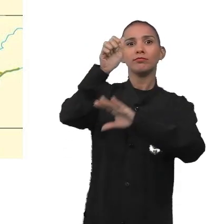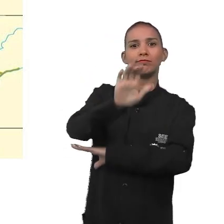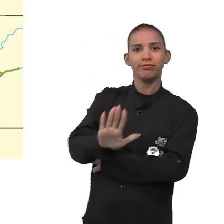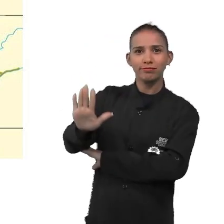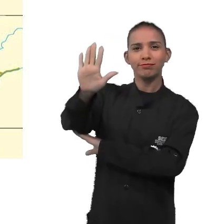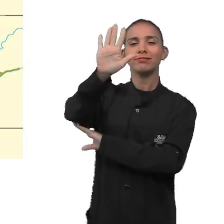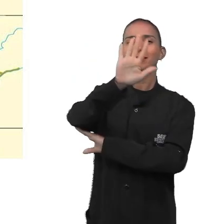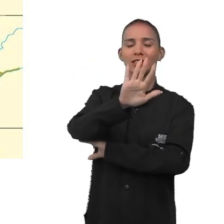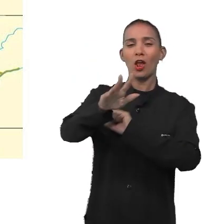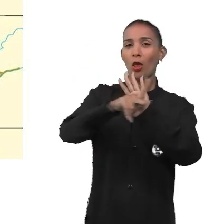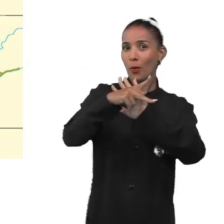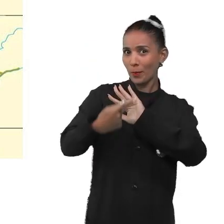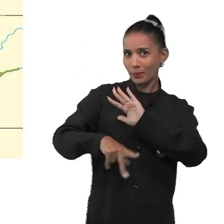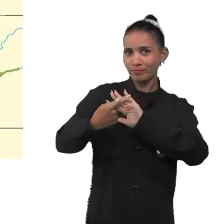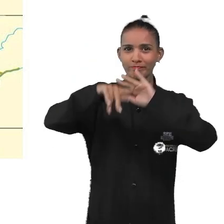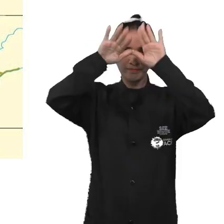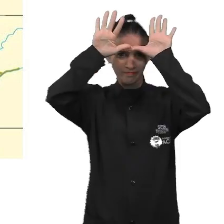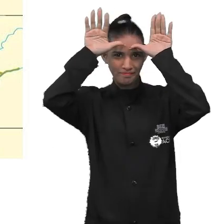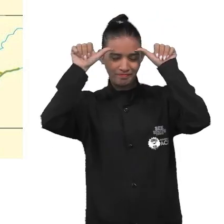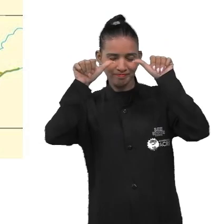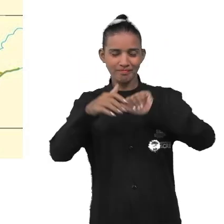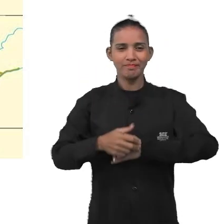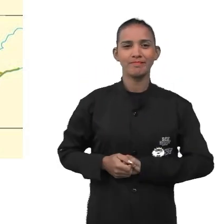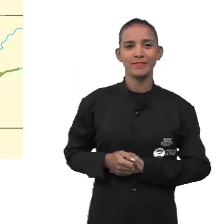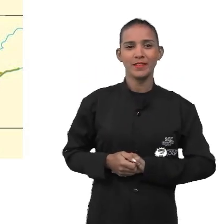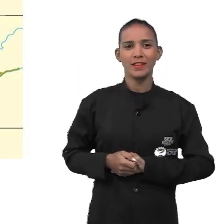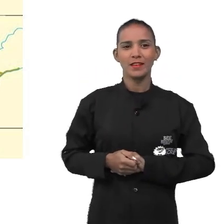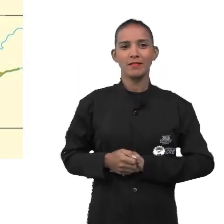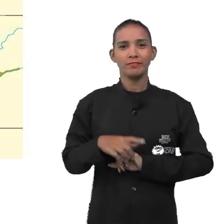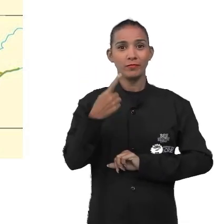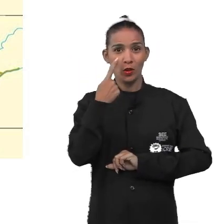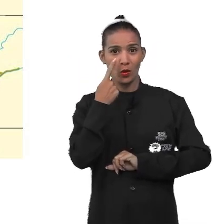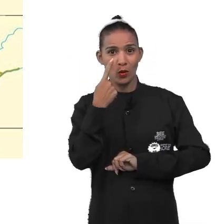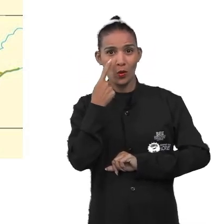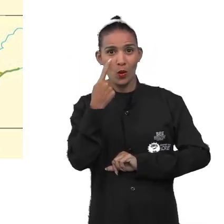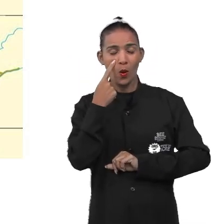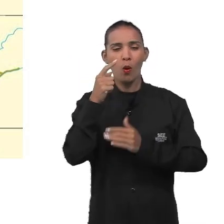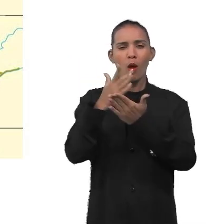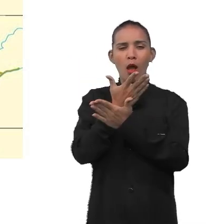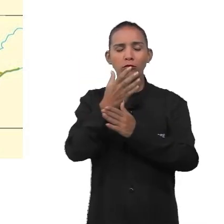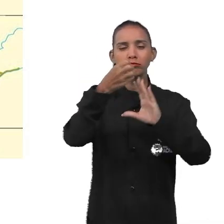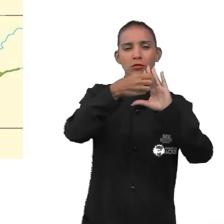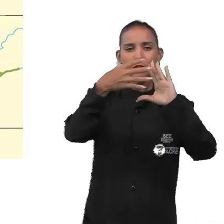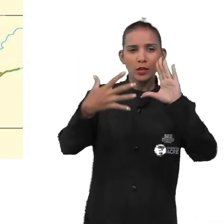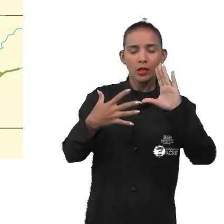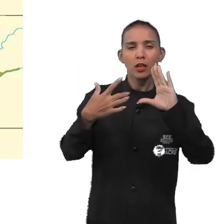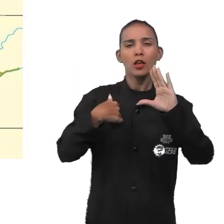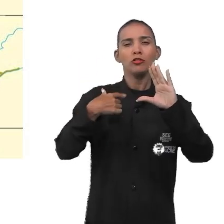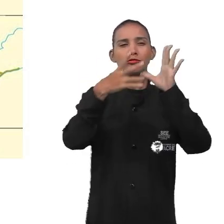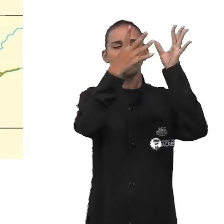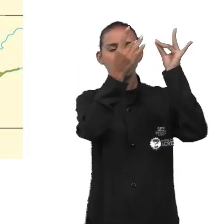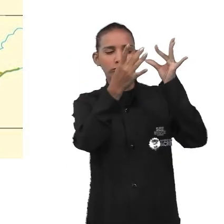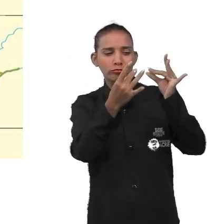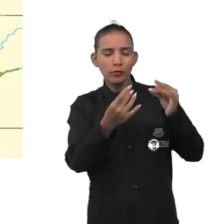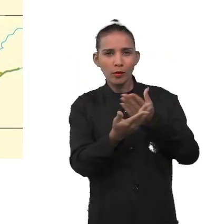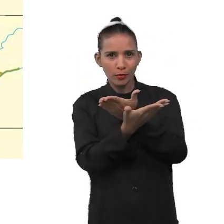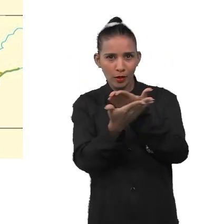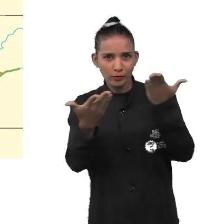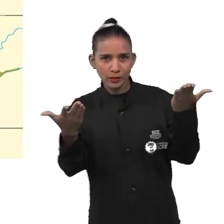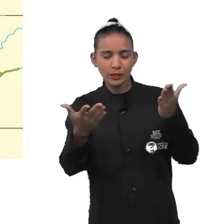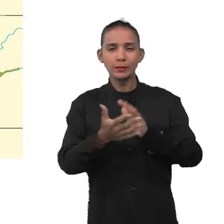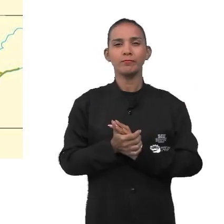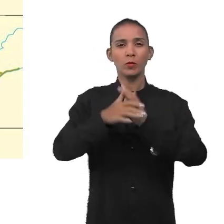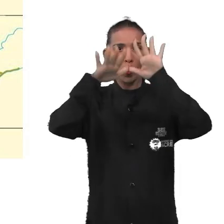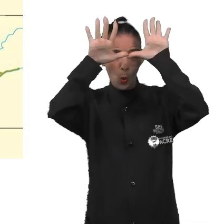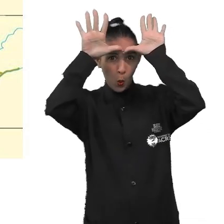gerais. Observem comigo algumas características bem importantes que eu vou pontuar nesse slide. O Acre está